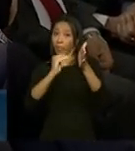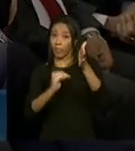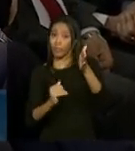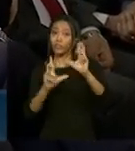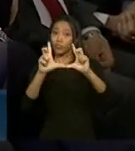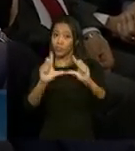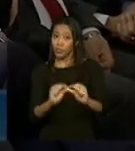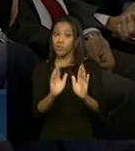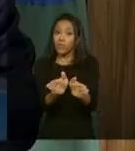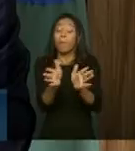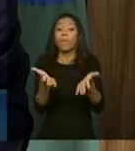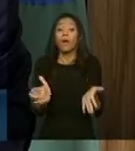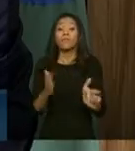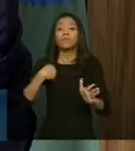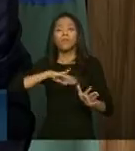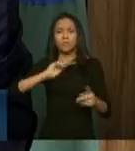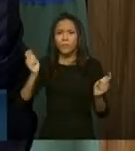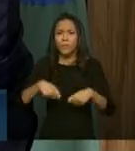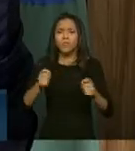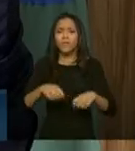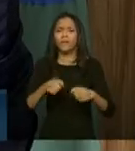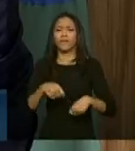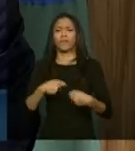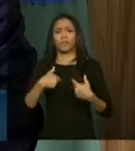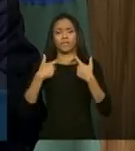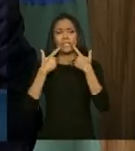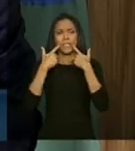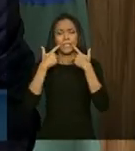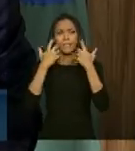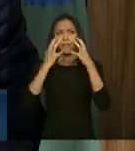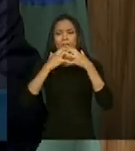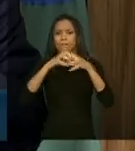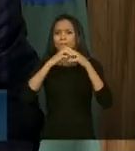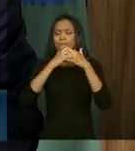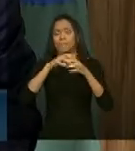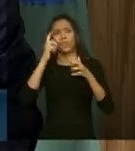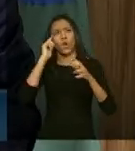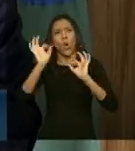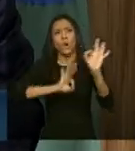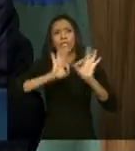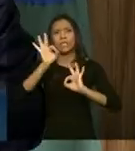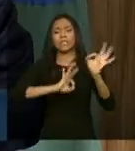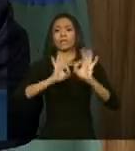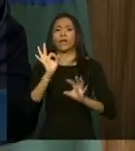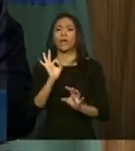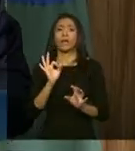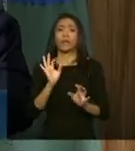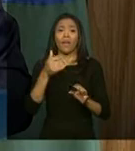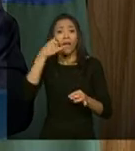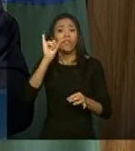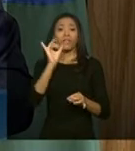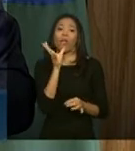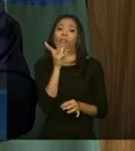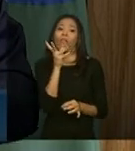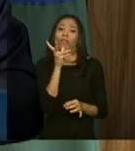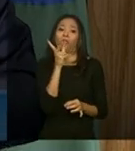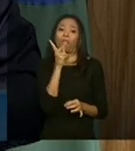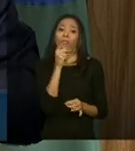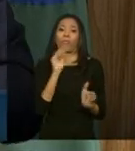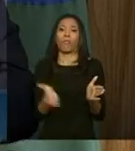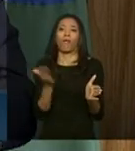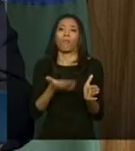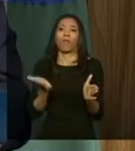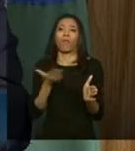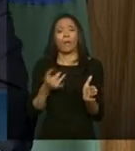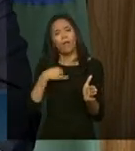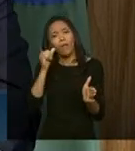primário, nós podemos racionalizar a estrutura tributária, simplificar, desburocratizar, que já é uma redução de custo importante. Então,